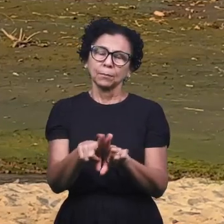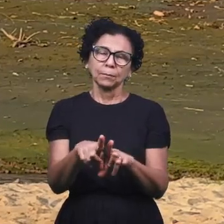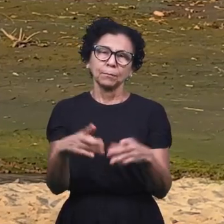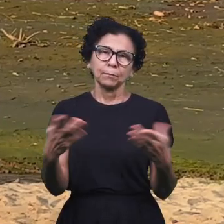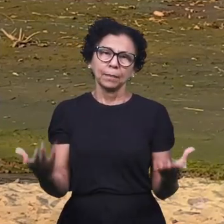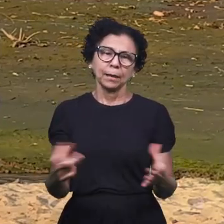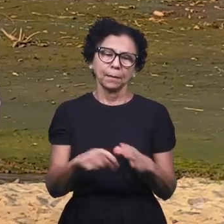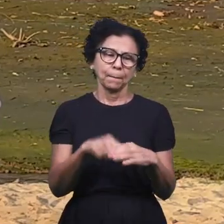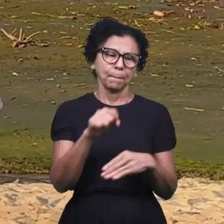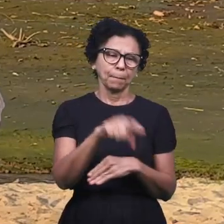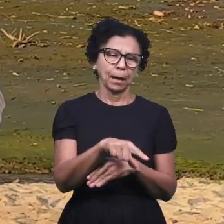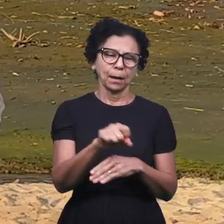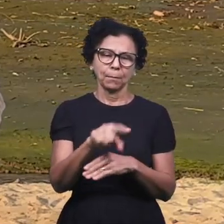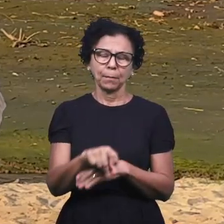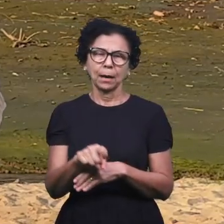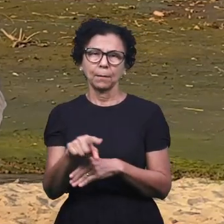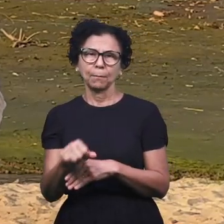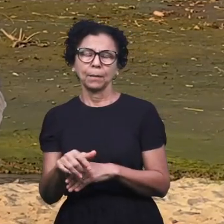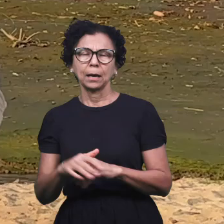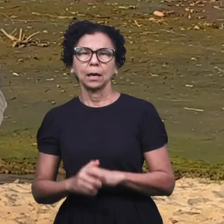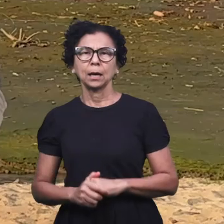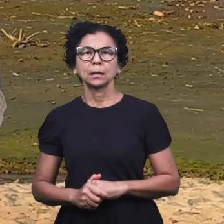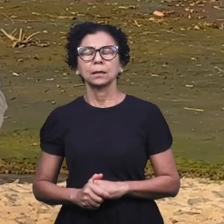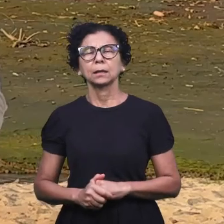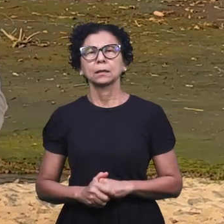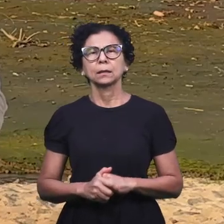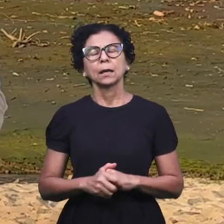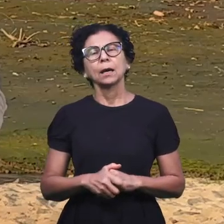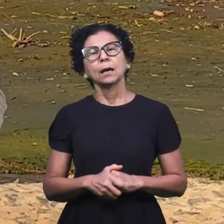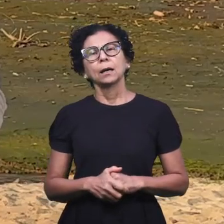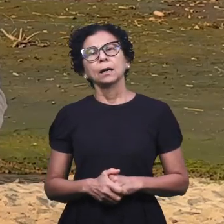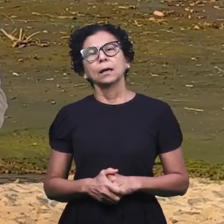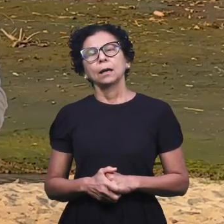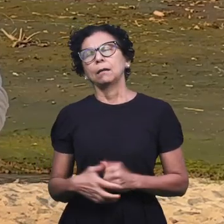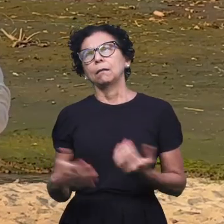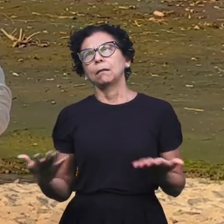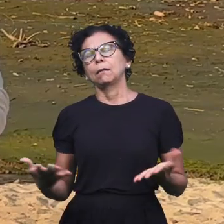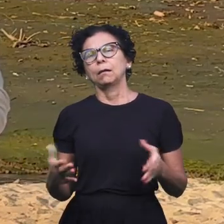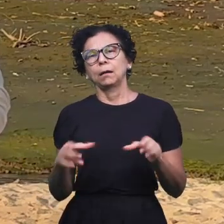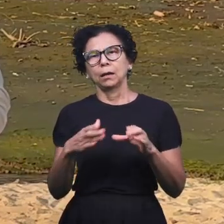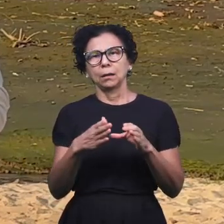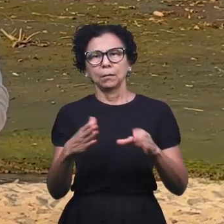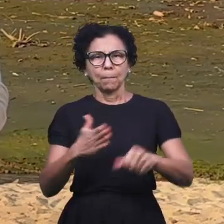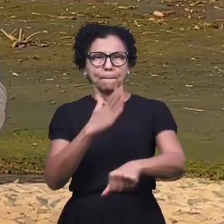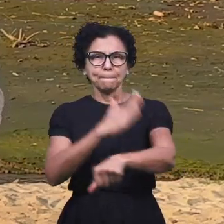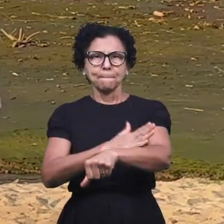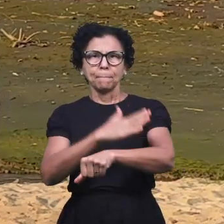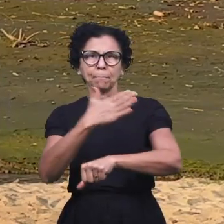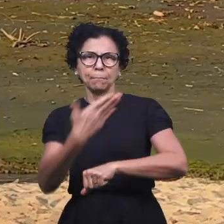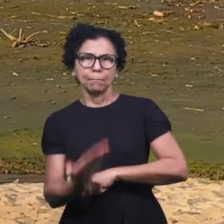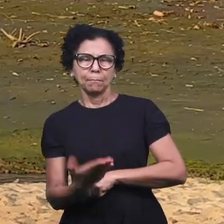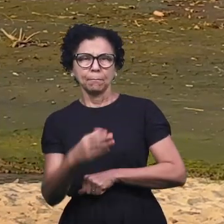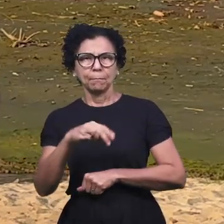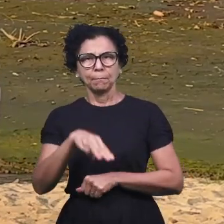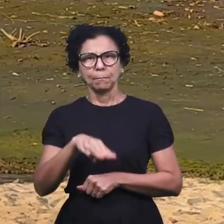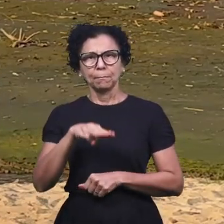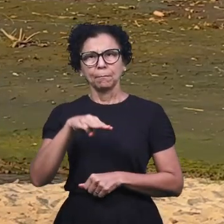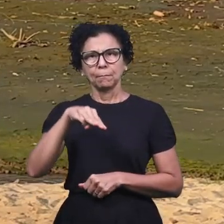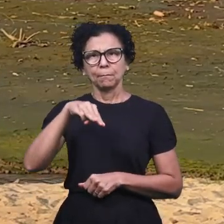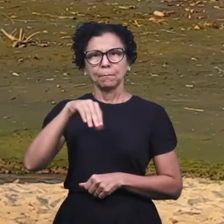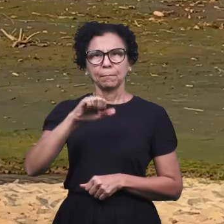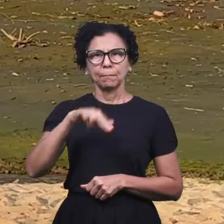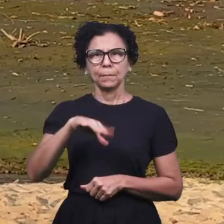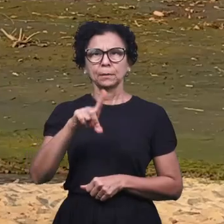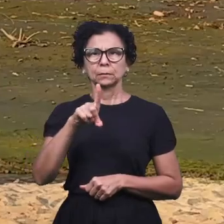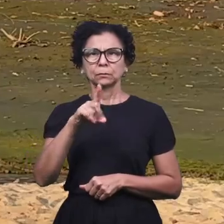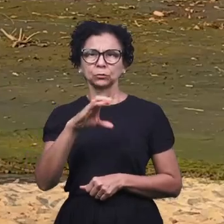né, principalmente no cultivo da mandioca, cultivos que são feitos hoje na várzea amazônica, não podem